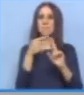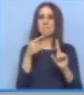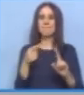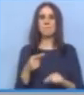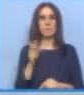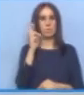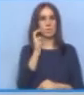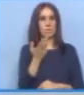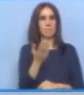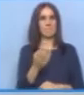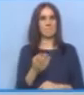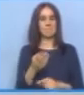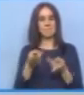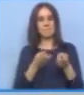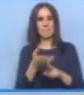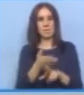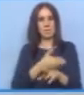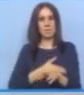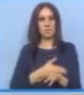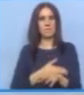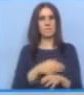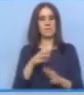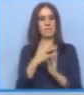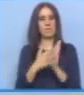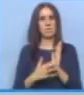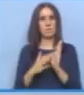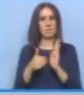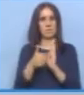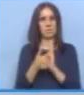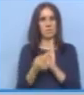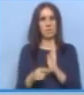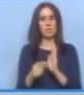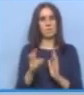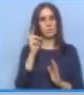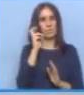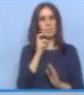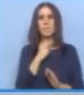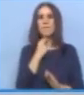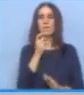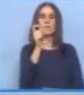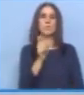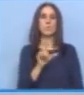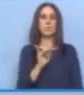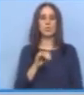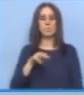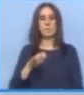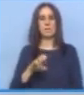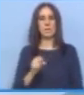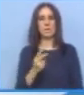Vamos ouvi-lo então, antes de analisarmos este texto do Evangelho, vamos ouvi-lo pela voz de Luís Miguel Sintra.